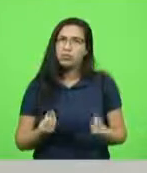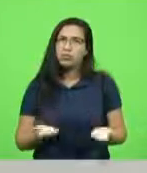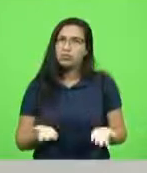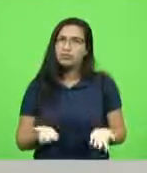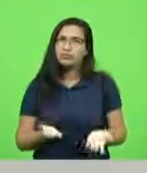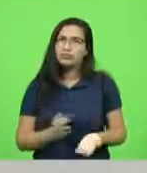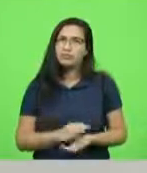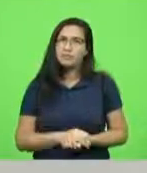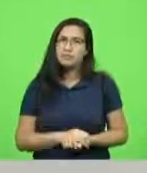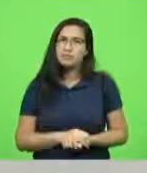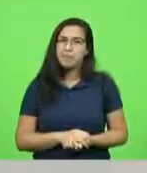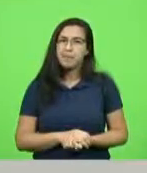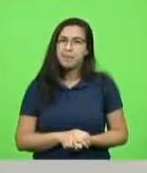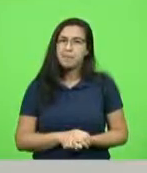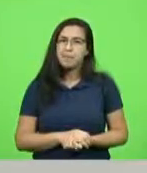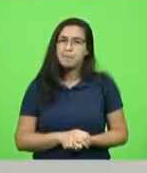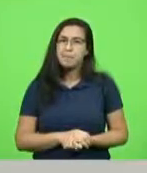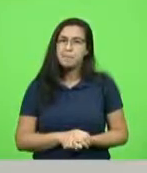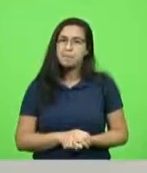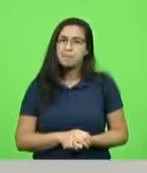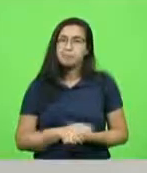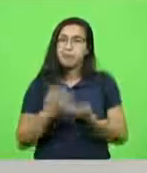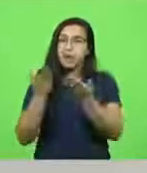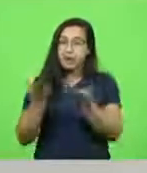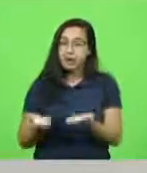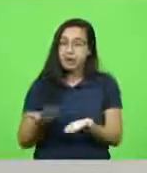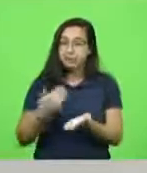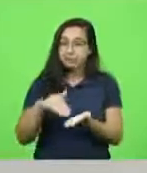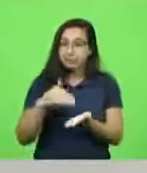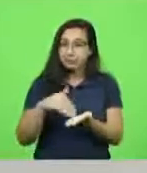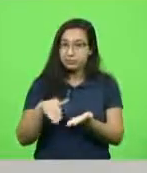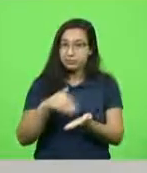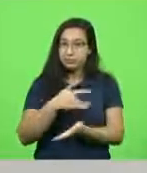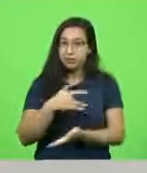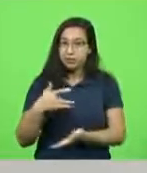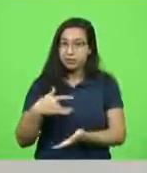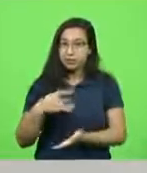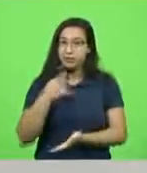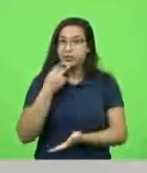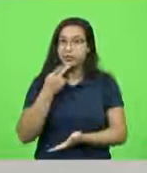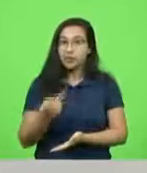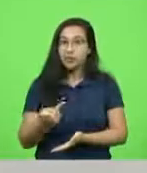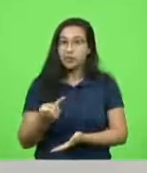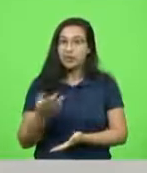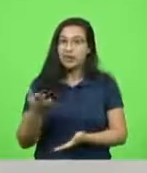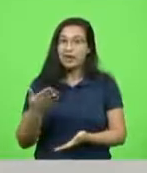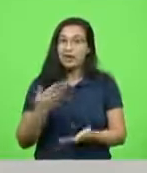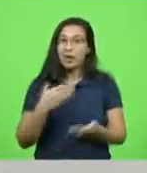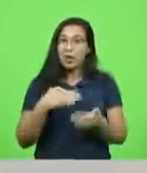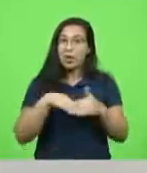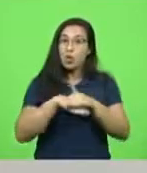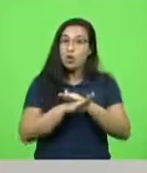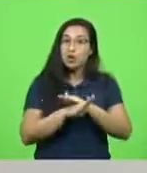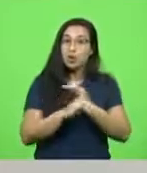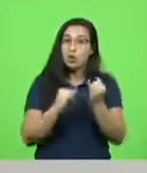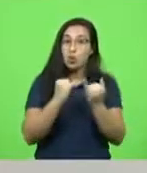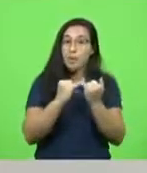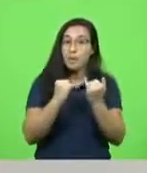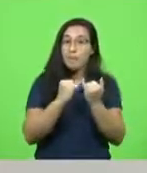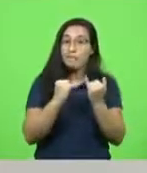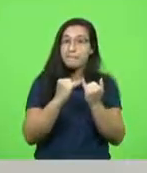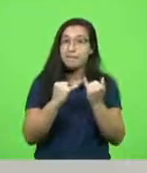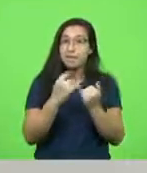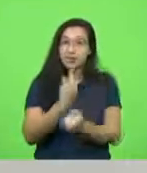disse o secretário da saúde que ele está segurando metade das doses que vem para o estado